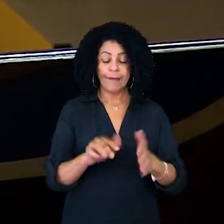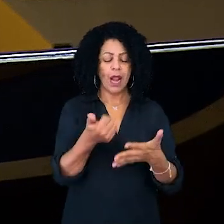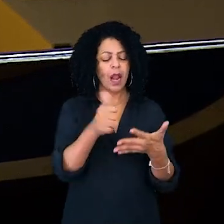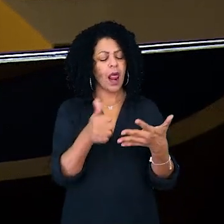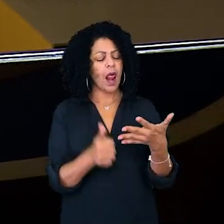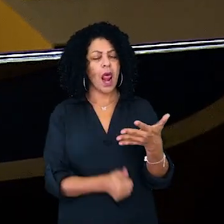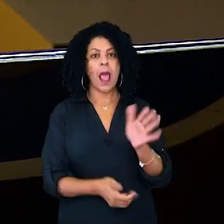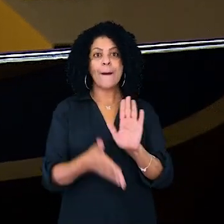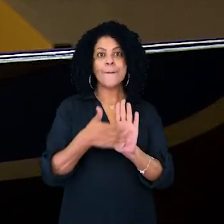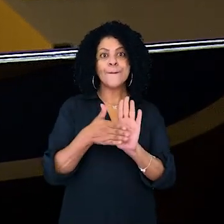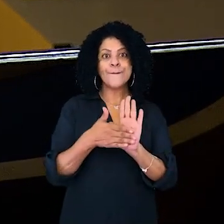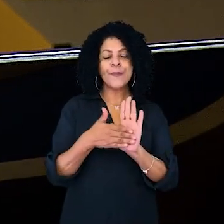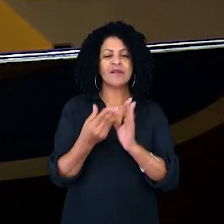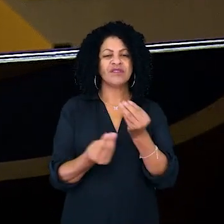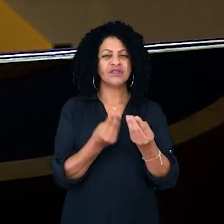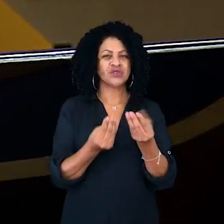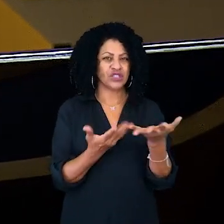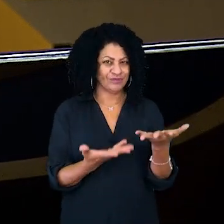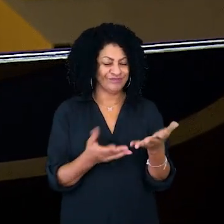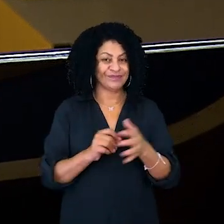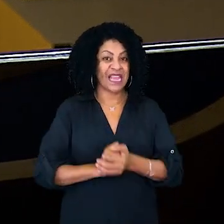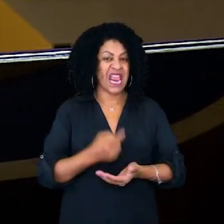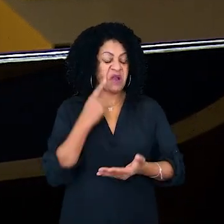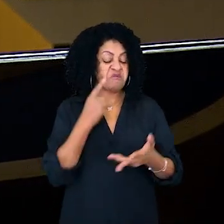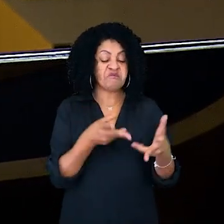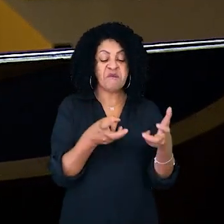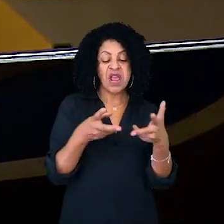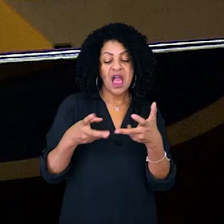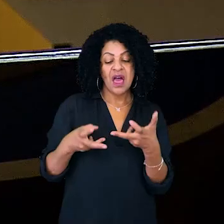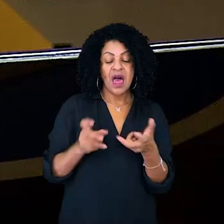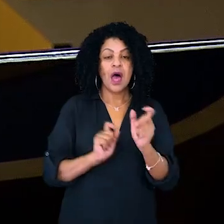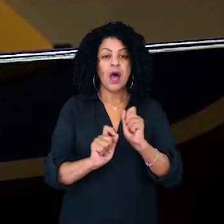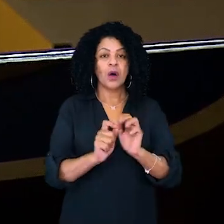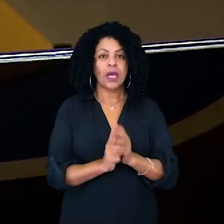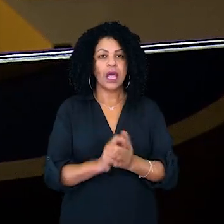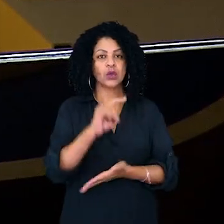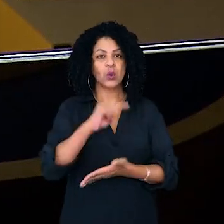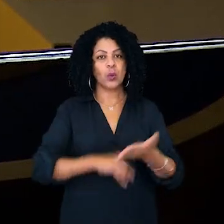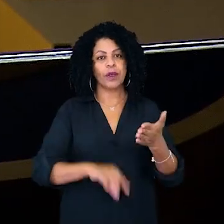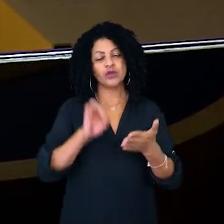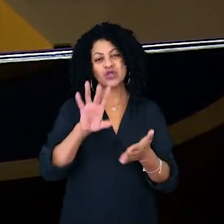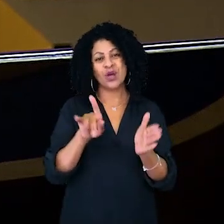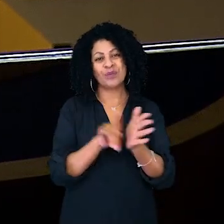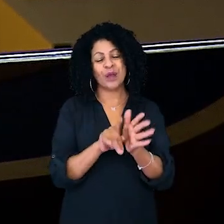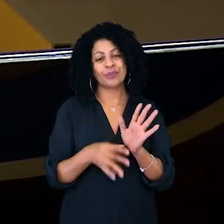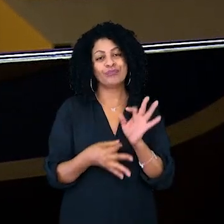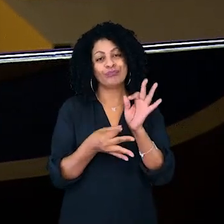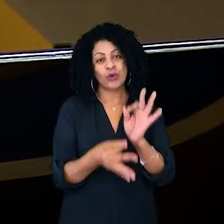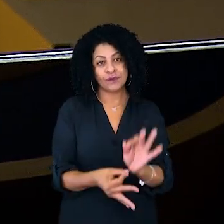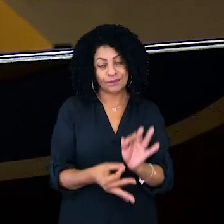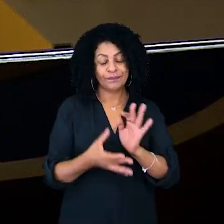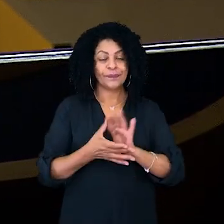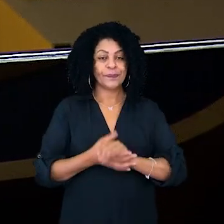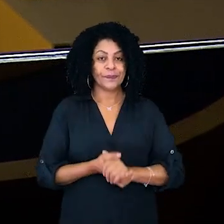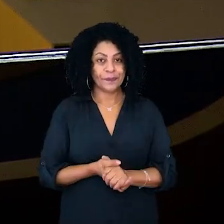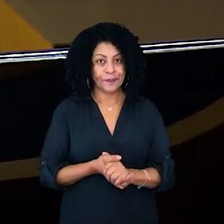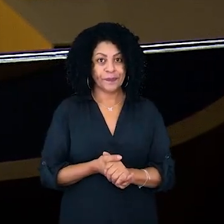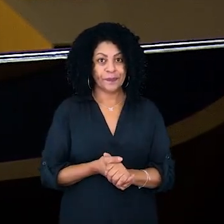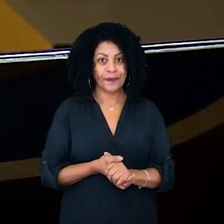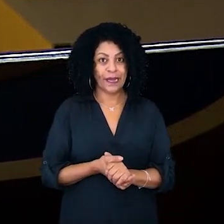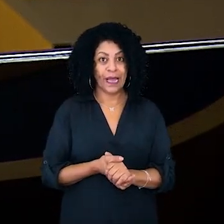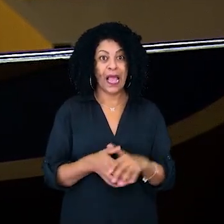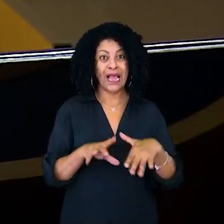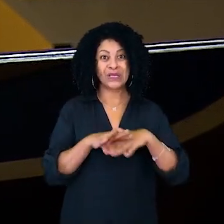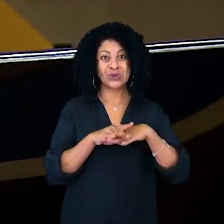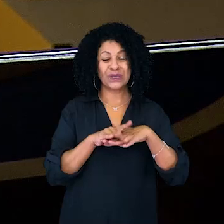prova pré-constituída dos autos, constatei que os únicos documentos acostados sobre